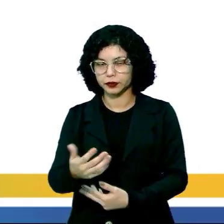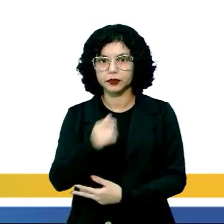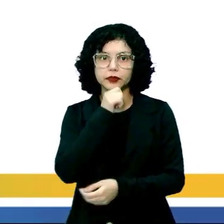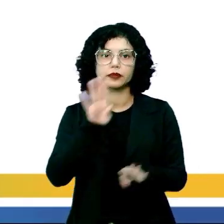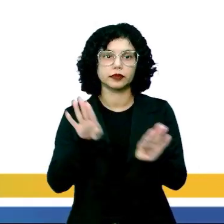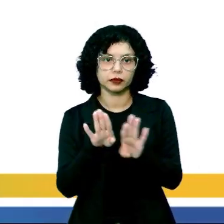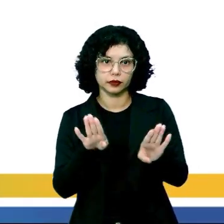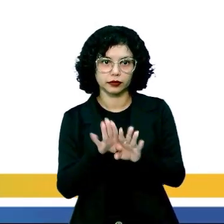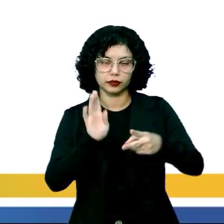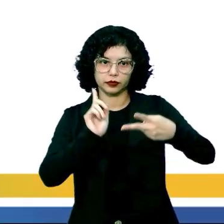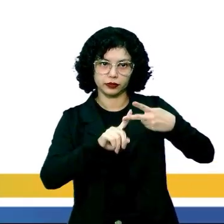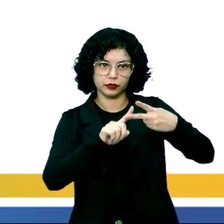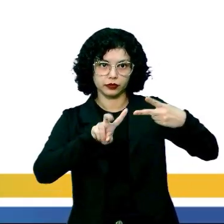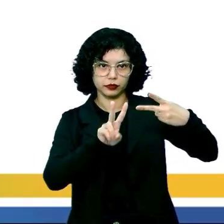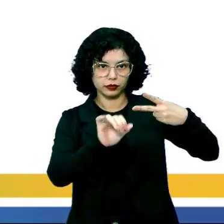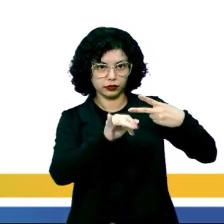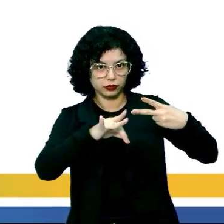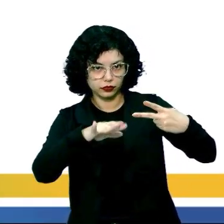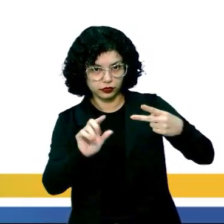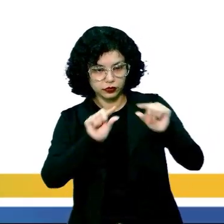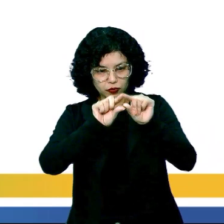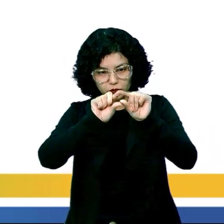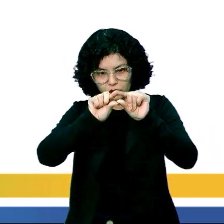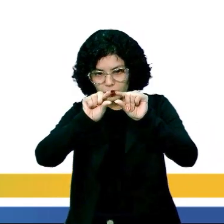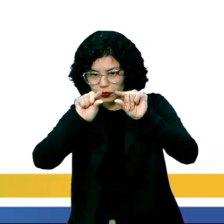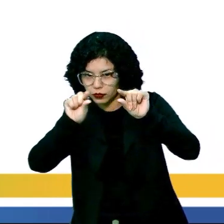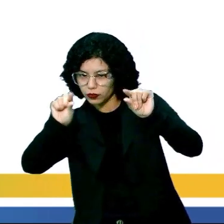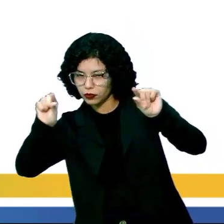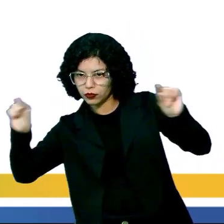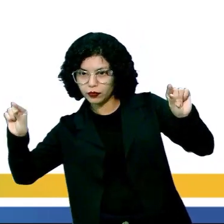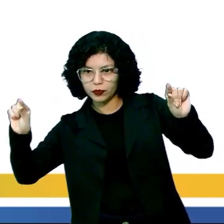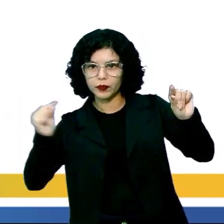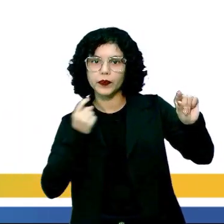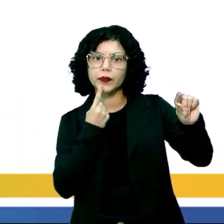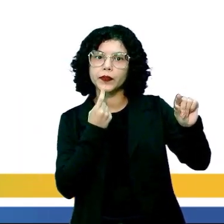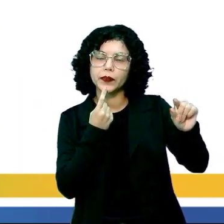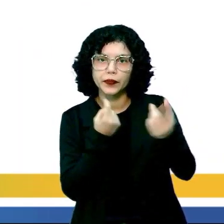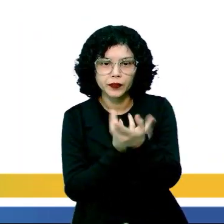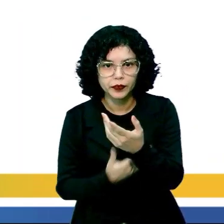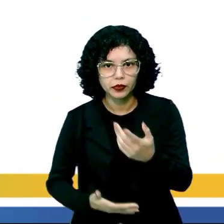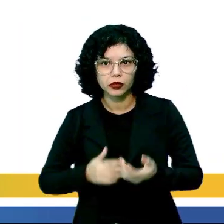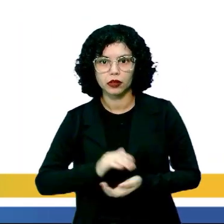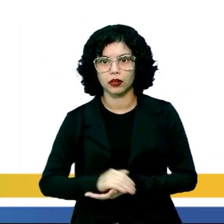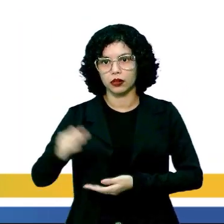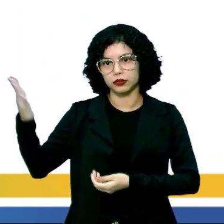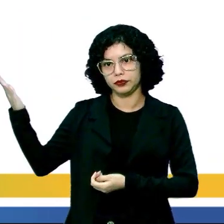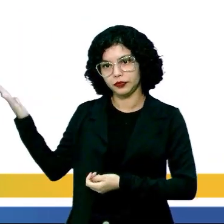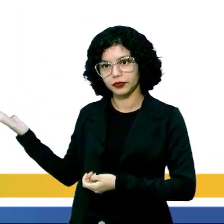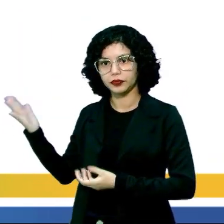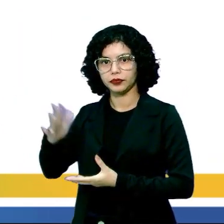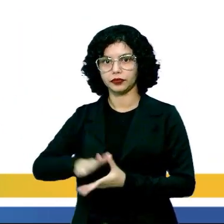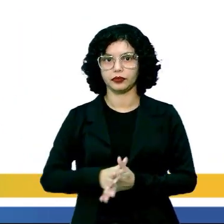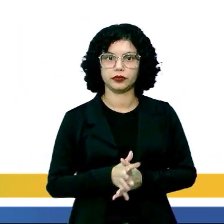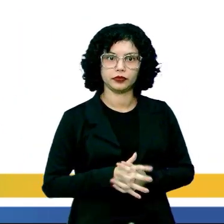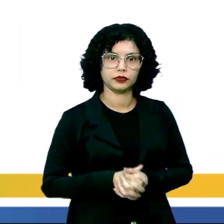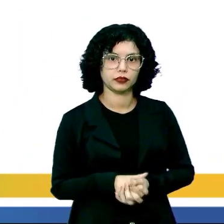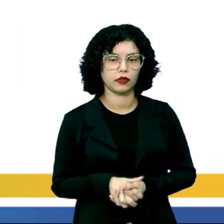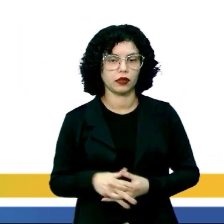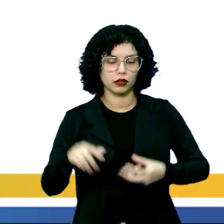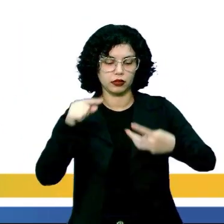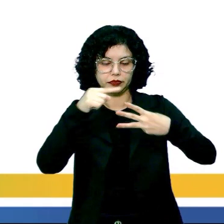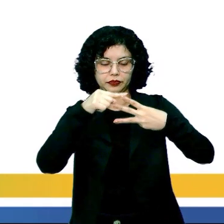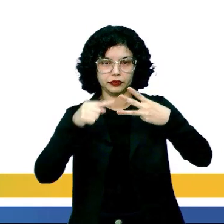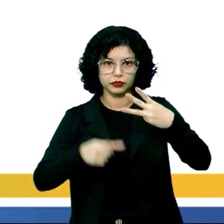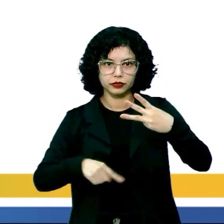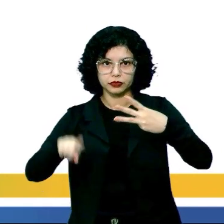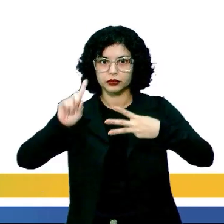vasos sanguíneos. São tubos por onde o sangue passa. Interessante, pessoal, é que esses vasos sanguíneos podem ser de